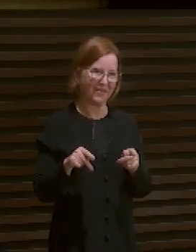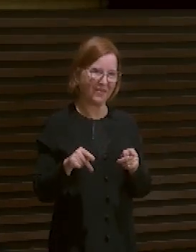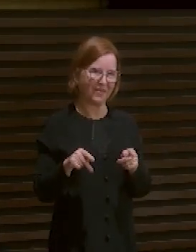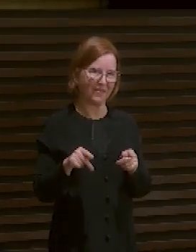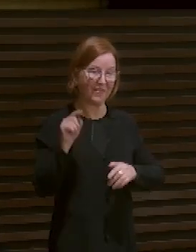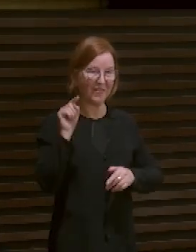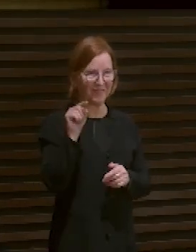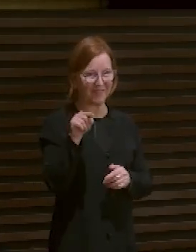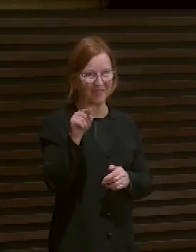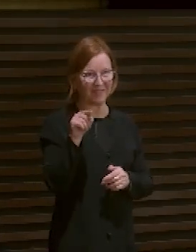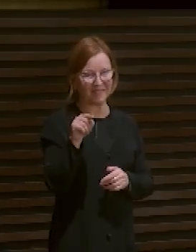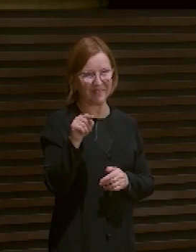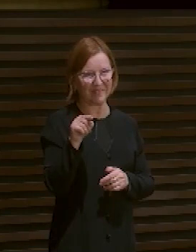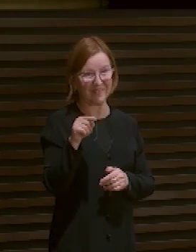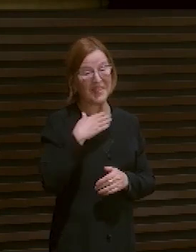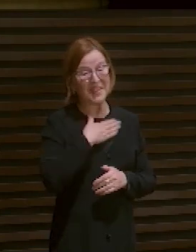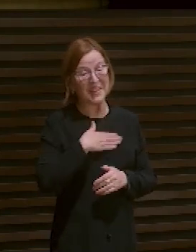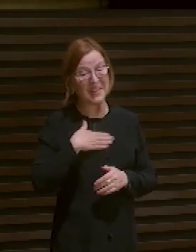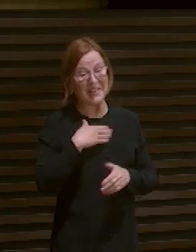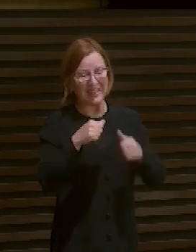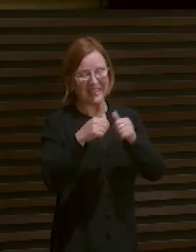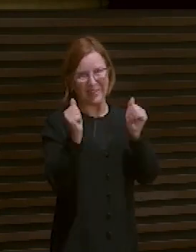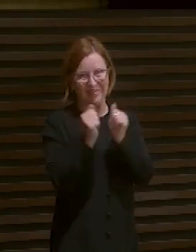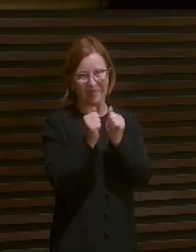você gosta de conviver.